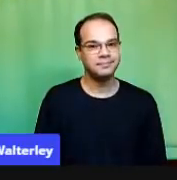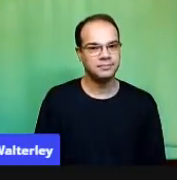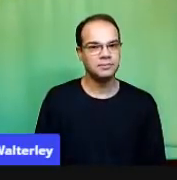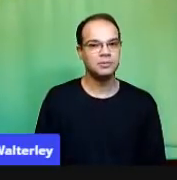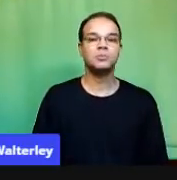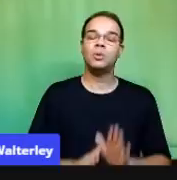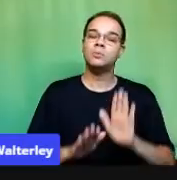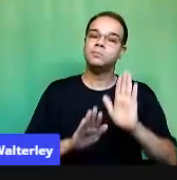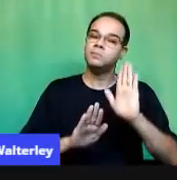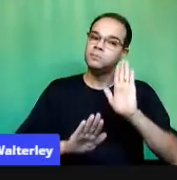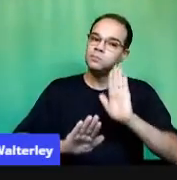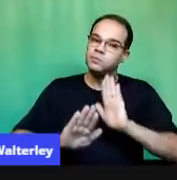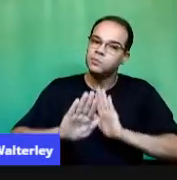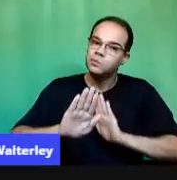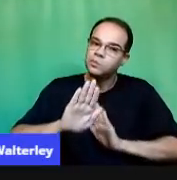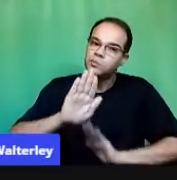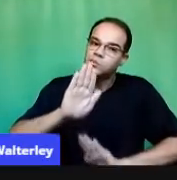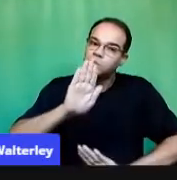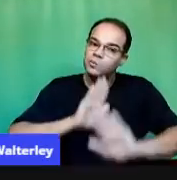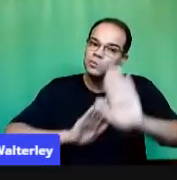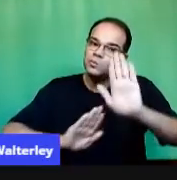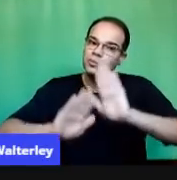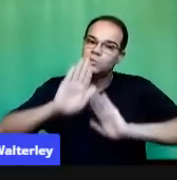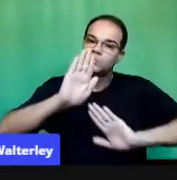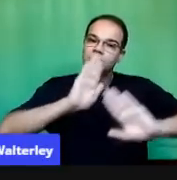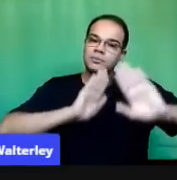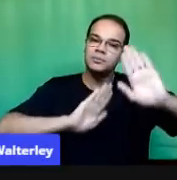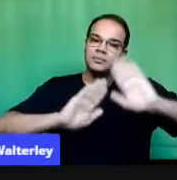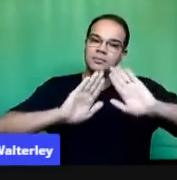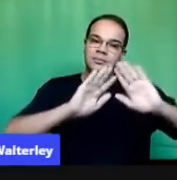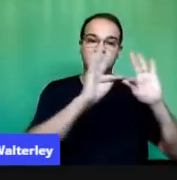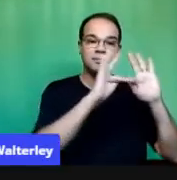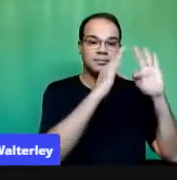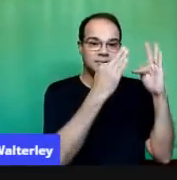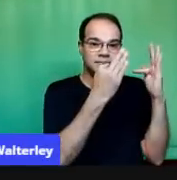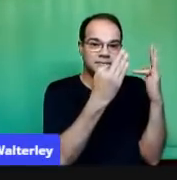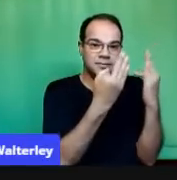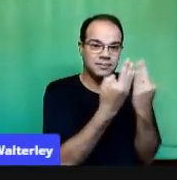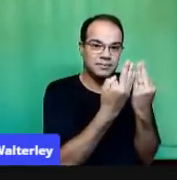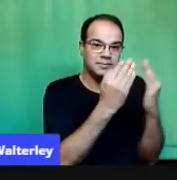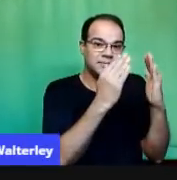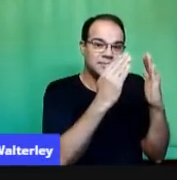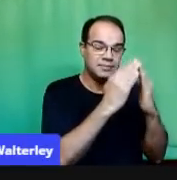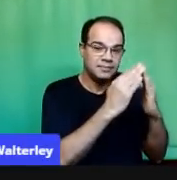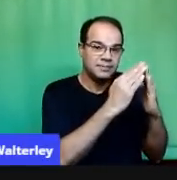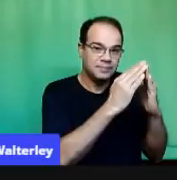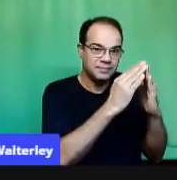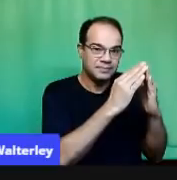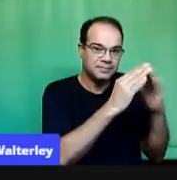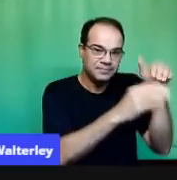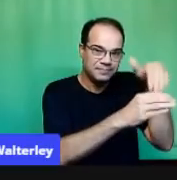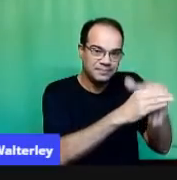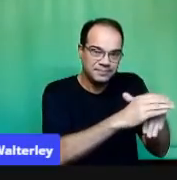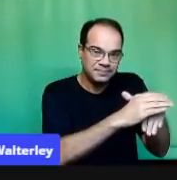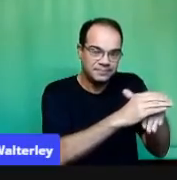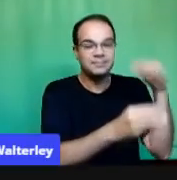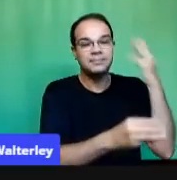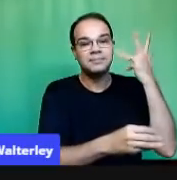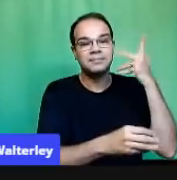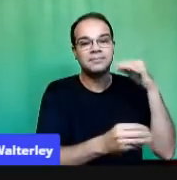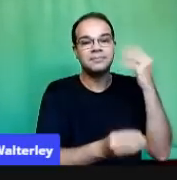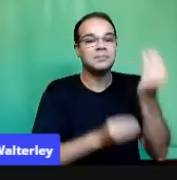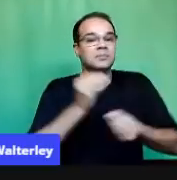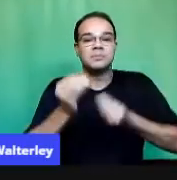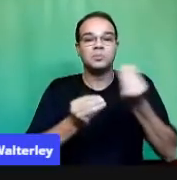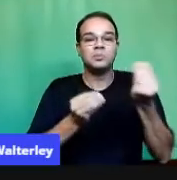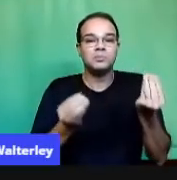nós vamos ofertar para essas famílias como forma de atividades, como forma de experienciação